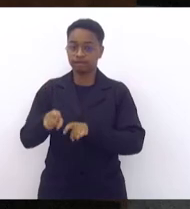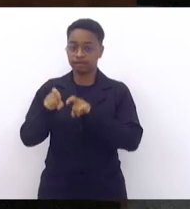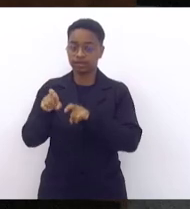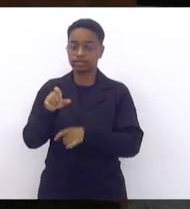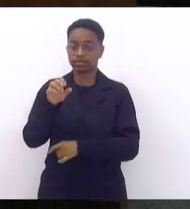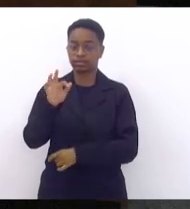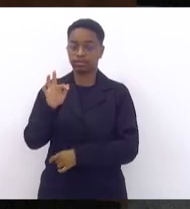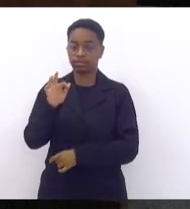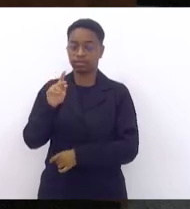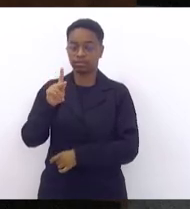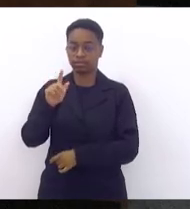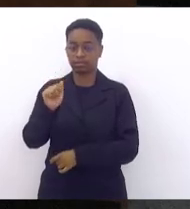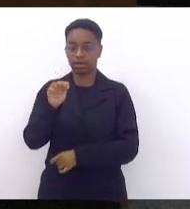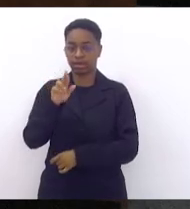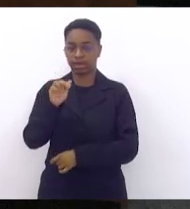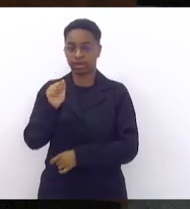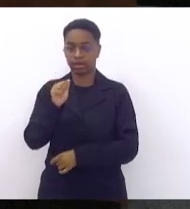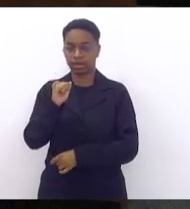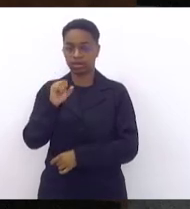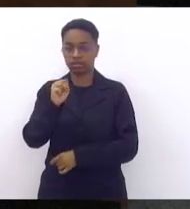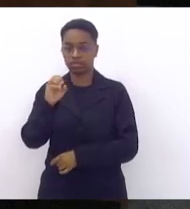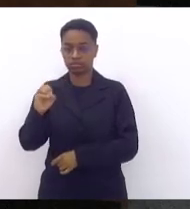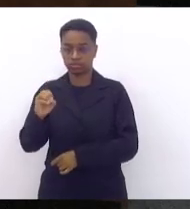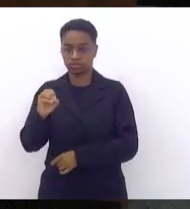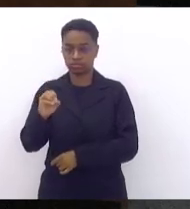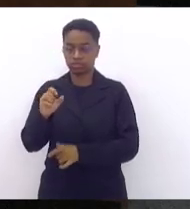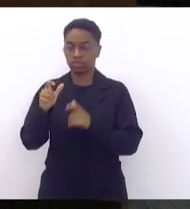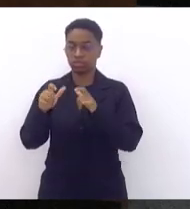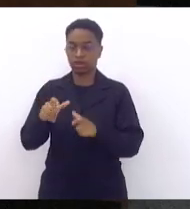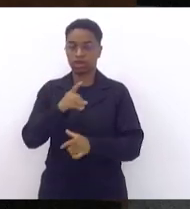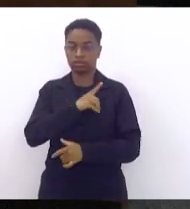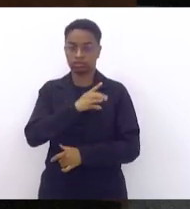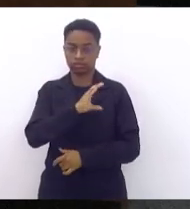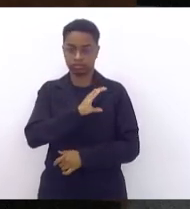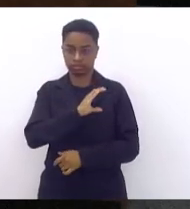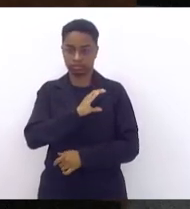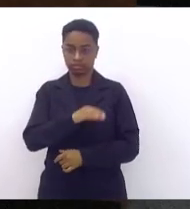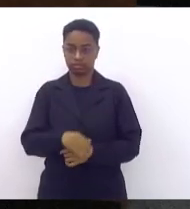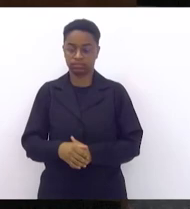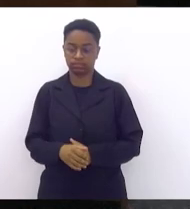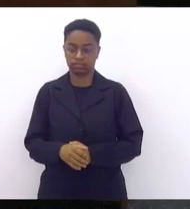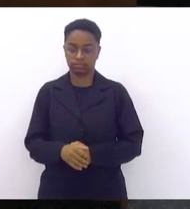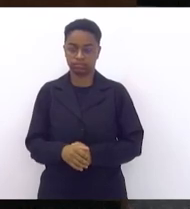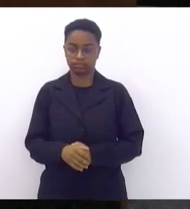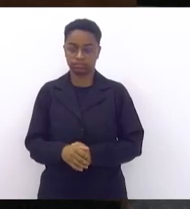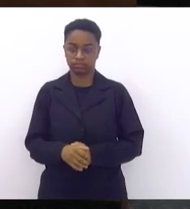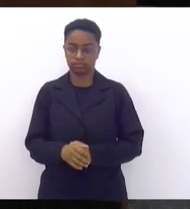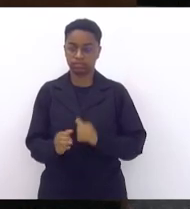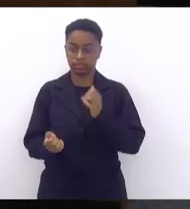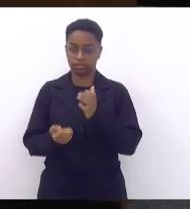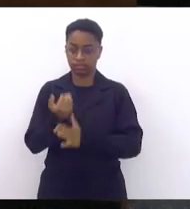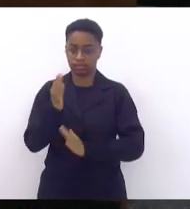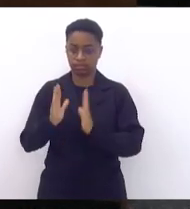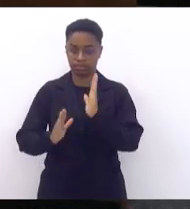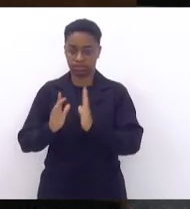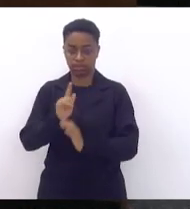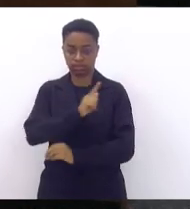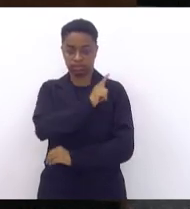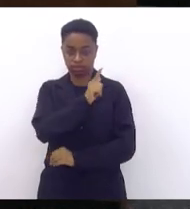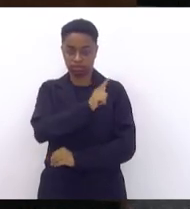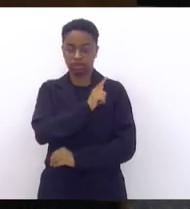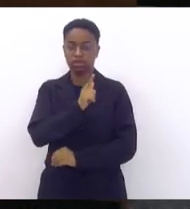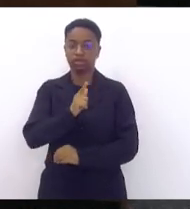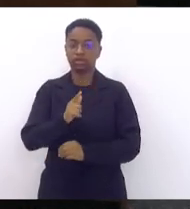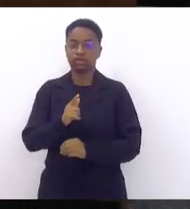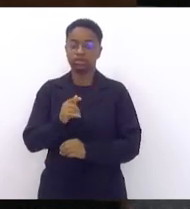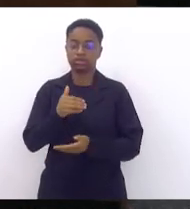Paraíso, que fica localizada no município de Duque de Caxias, foi feita na gestão do atual secretário